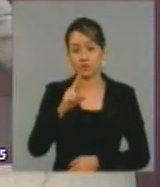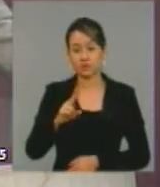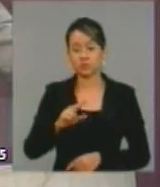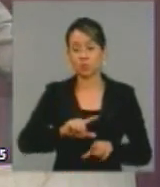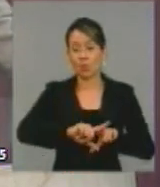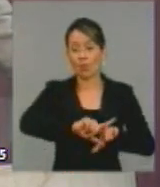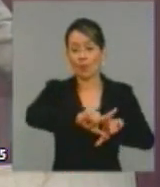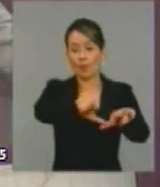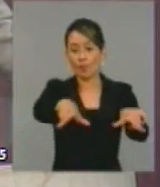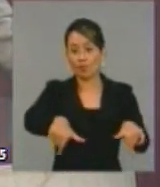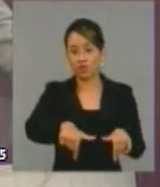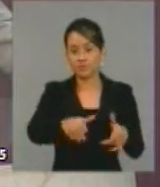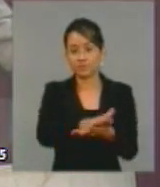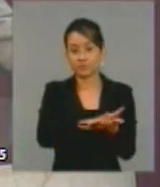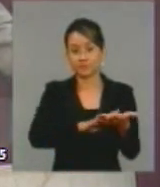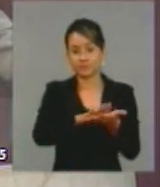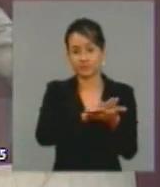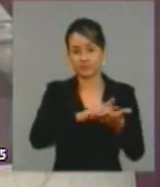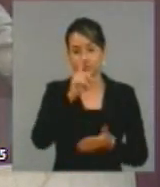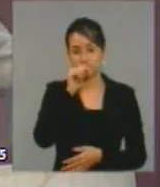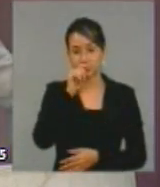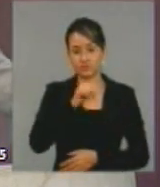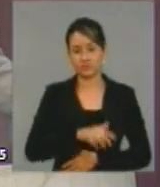temos 75 municípios.